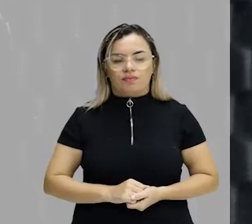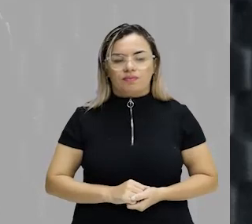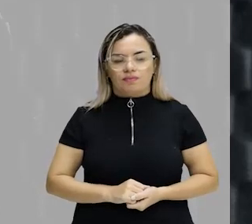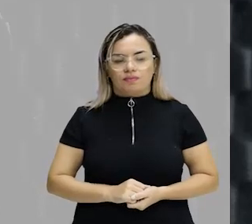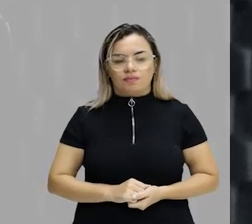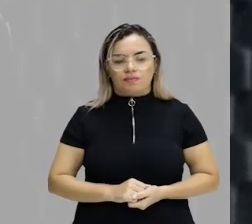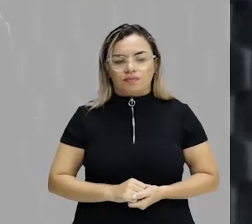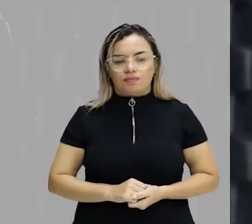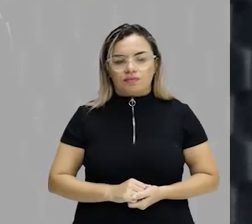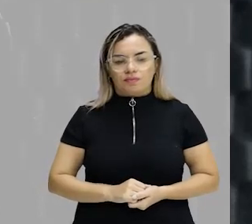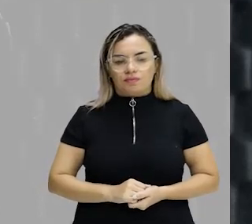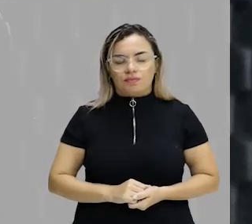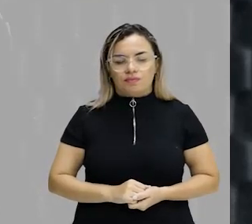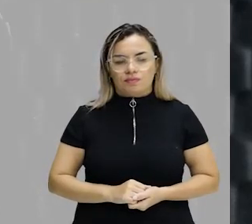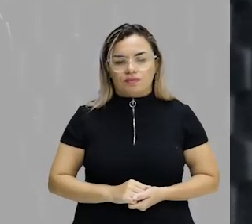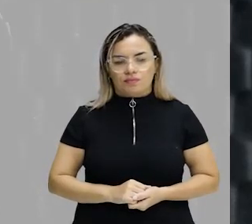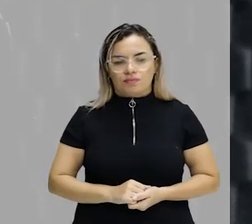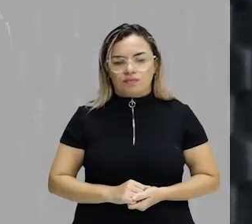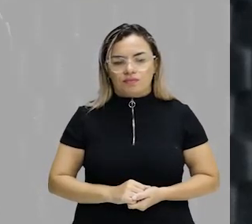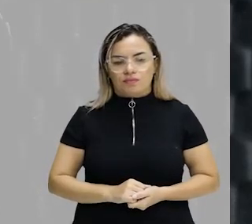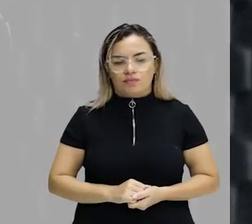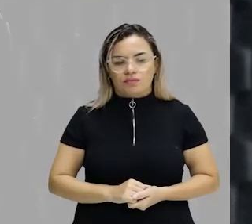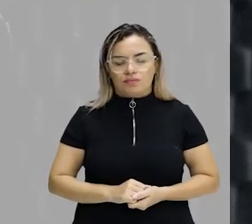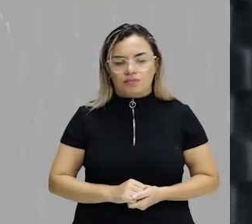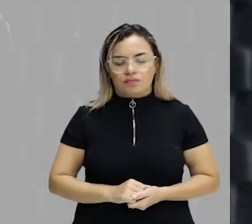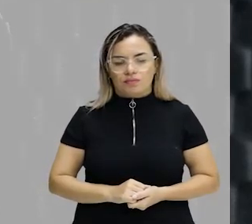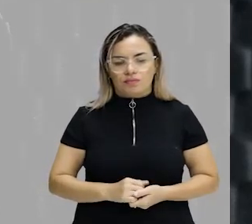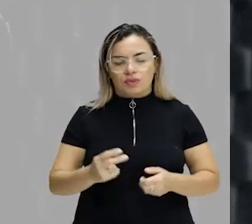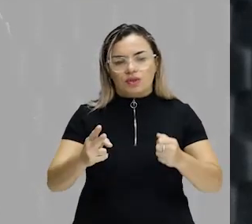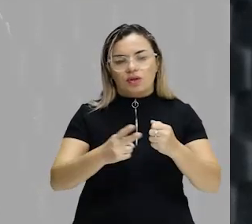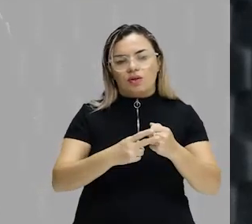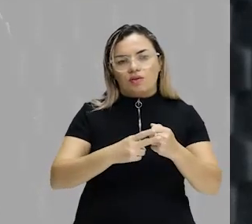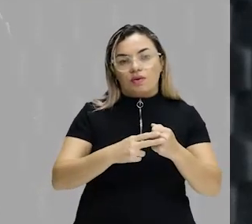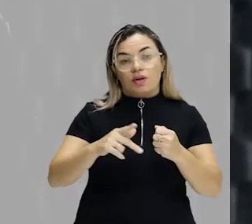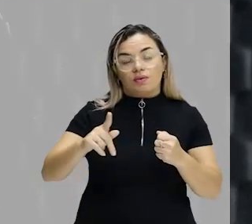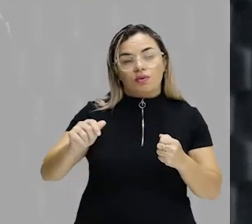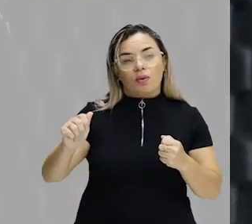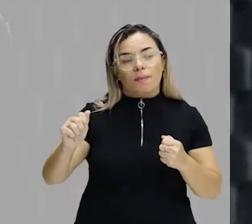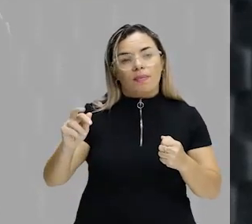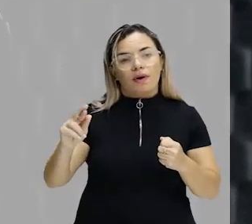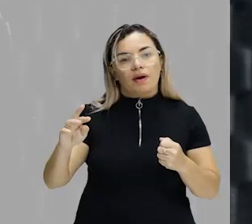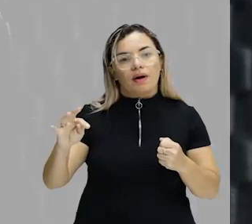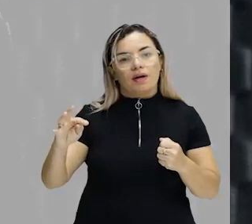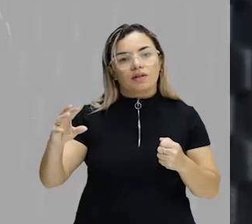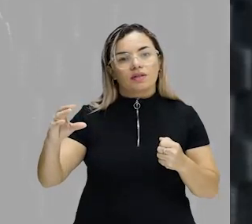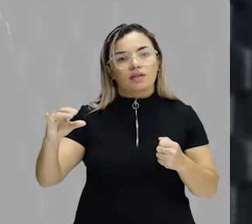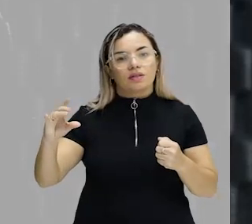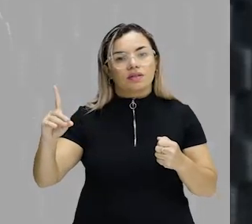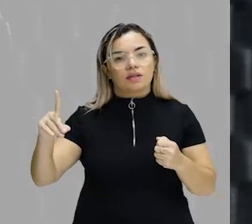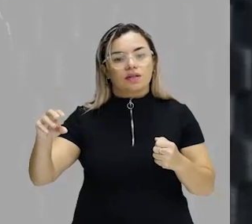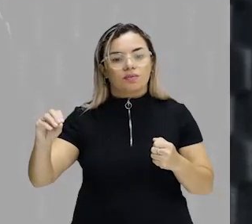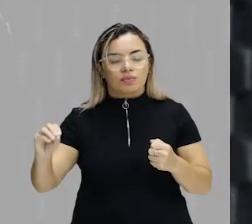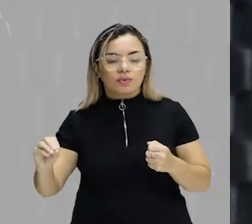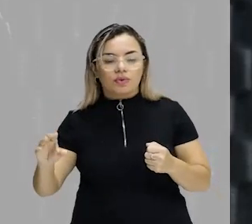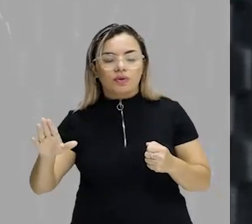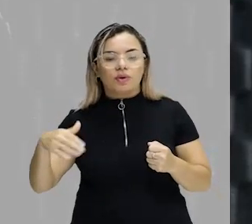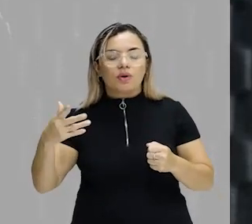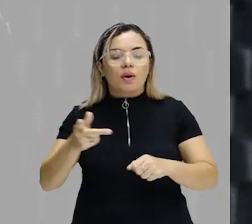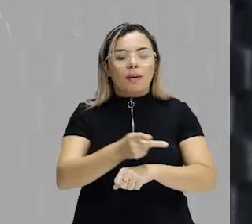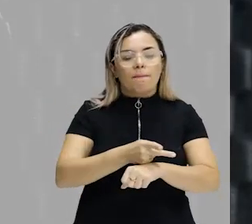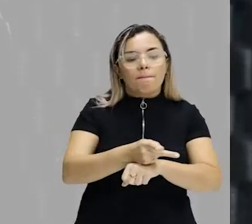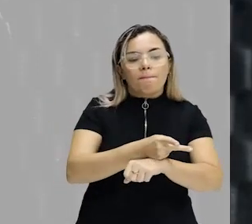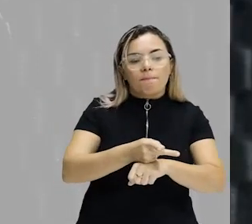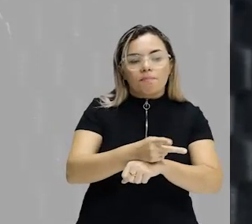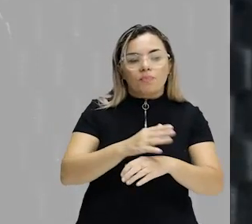Aí diz o uso de uma conjunção e de um verbo no particípio. Qual é o verbo no particípio? Procura aí.